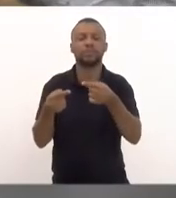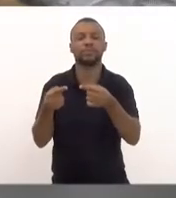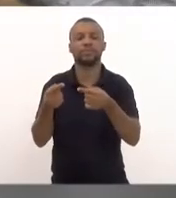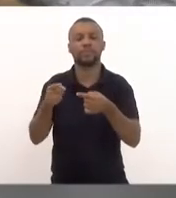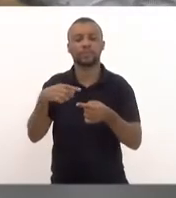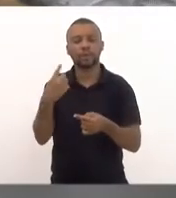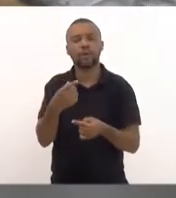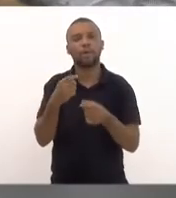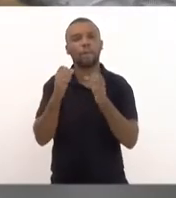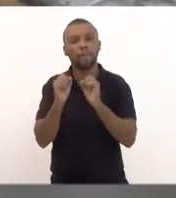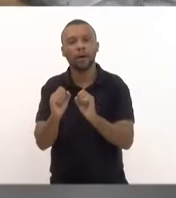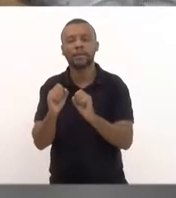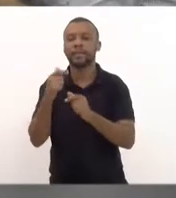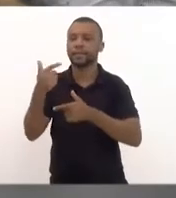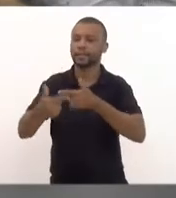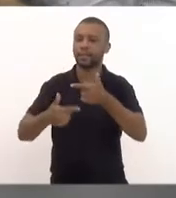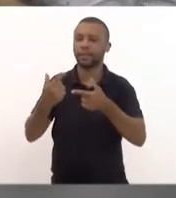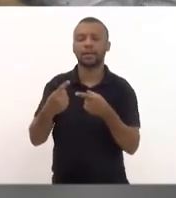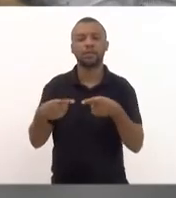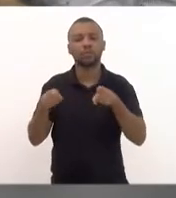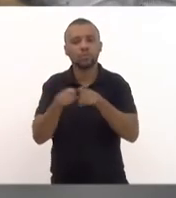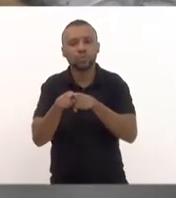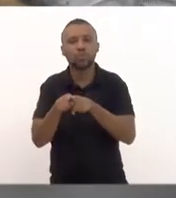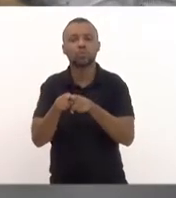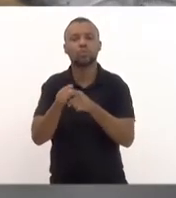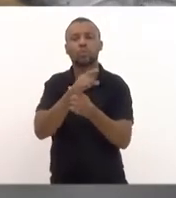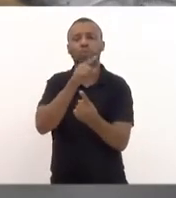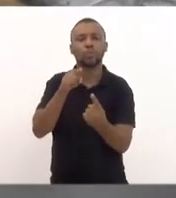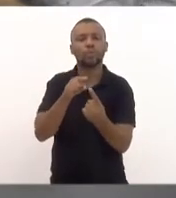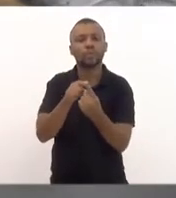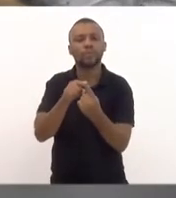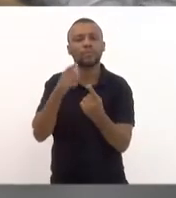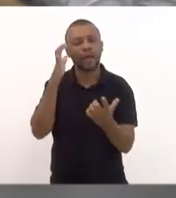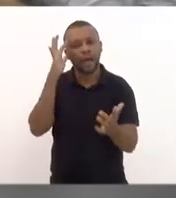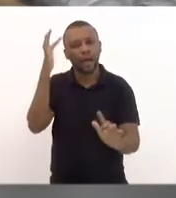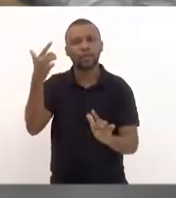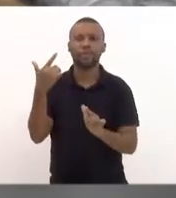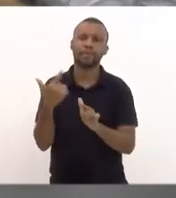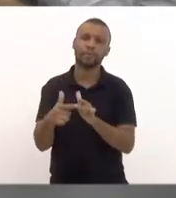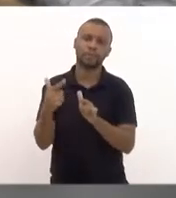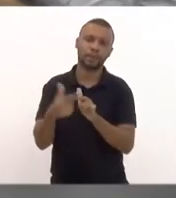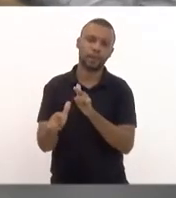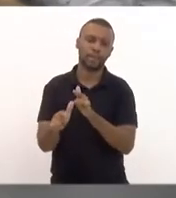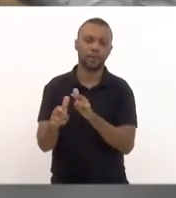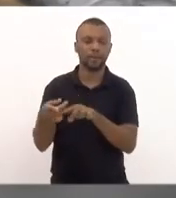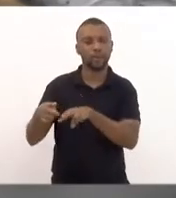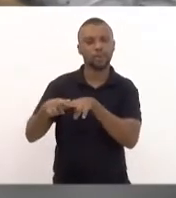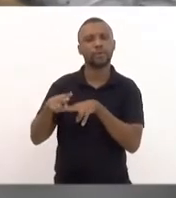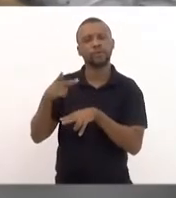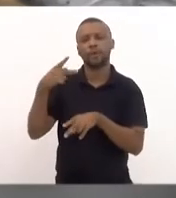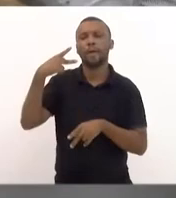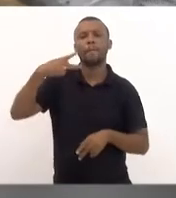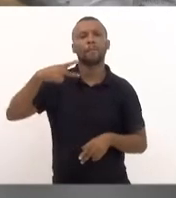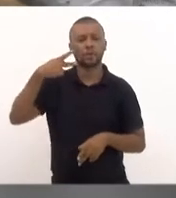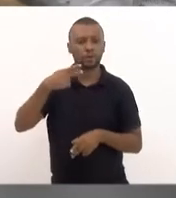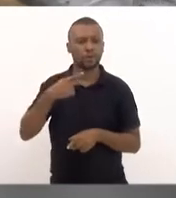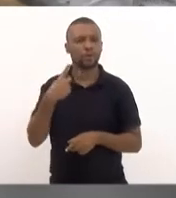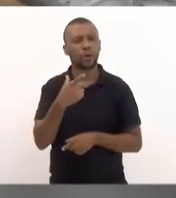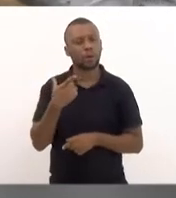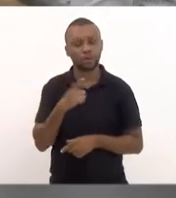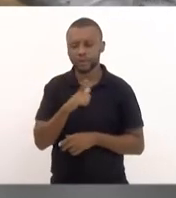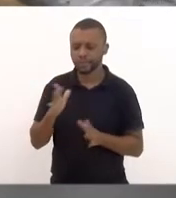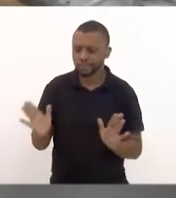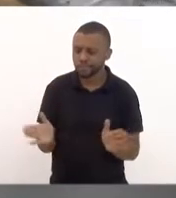possa trabalhar em conjunto, visando ali realmente políticas que a gente possa desenvolver aquela região. A gente